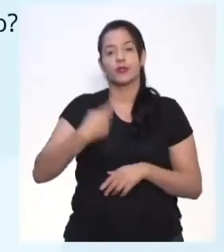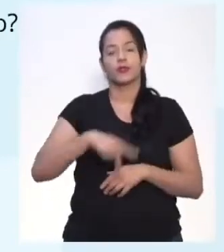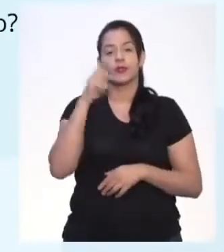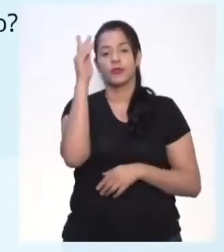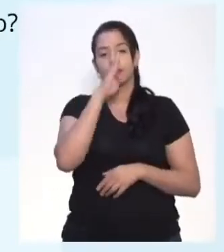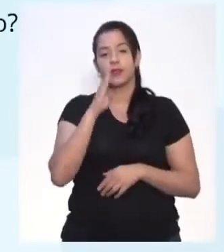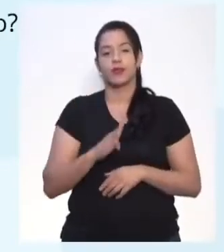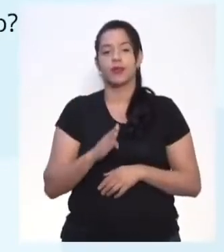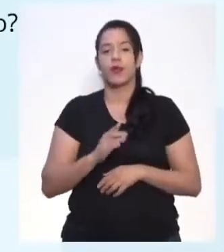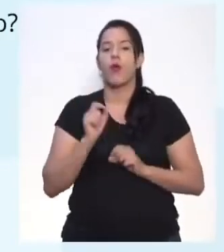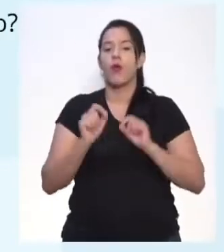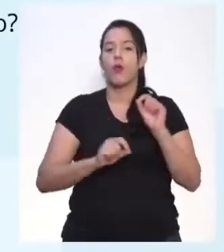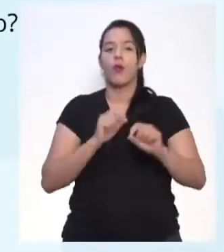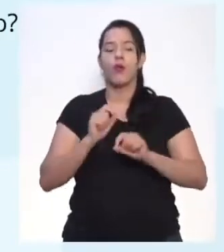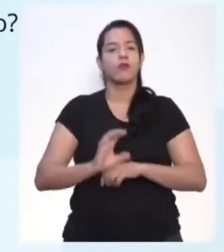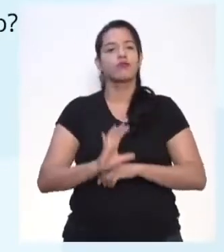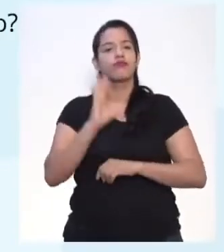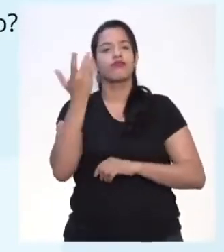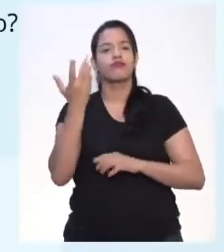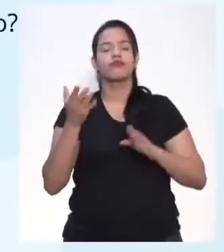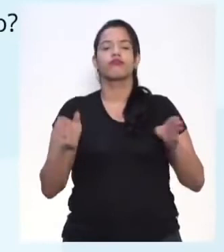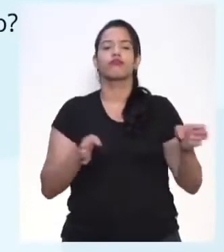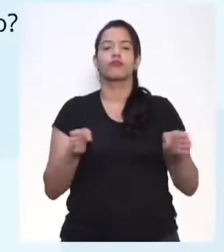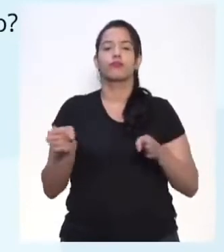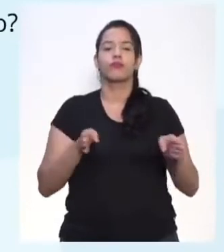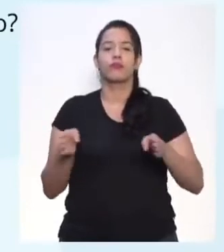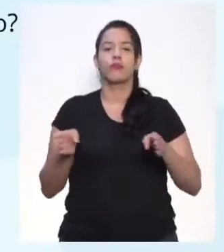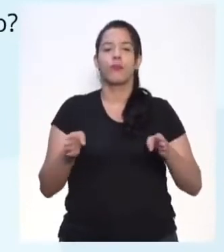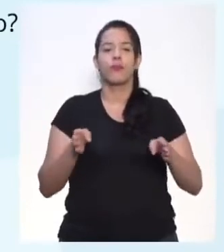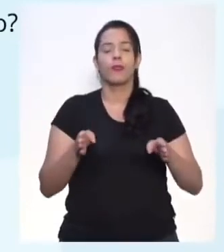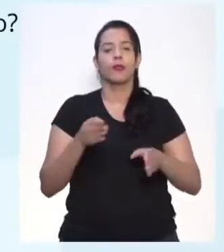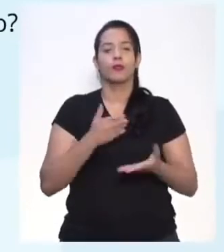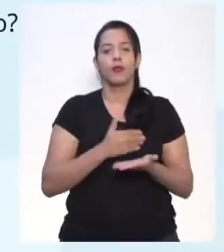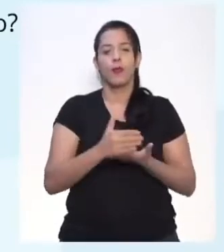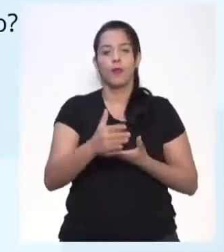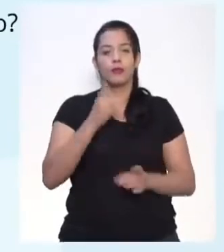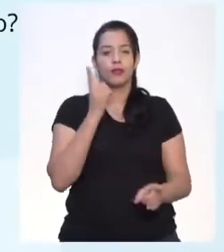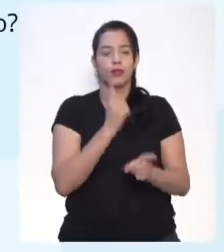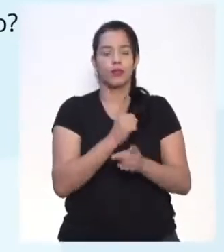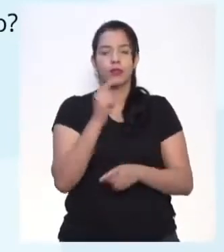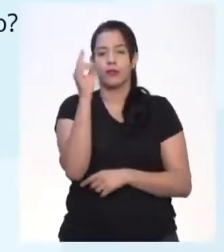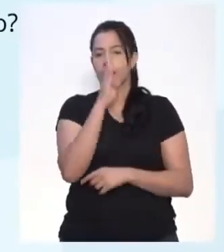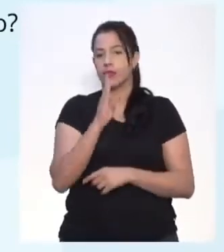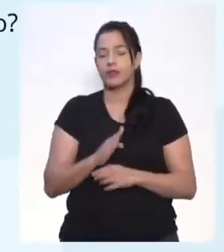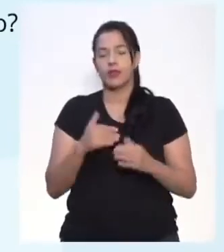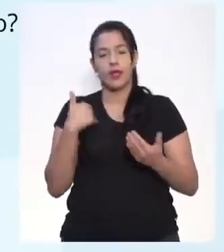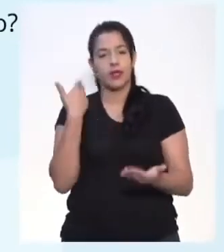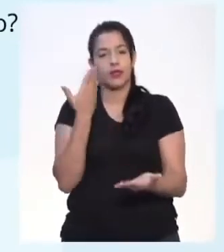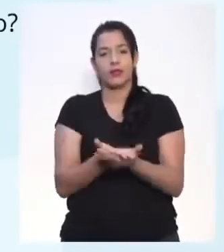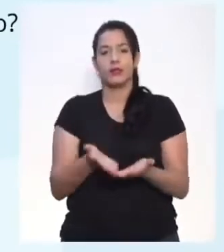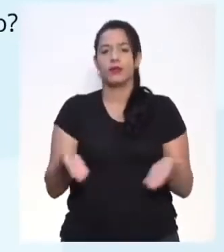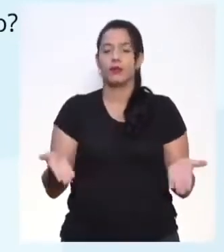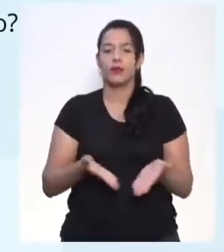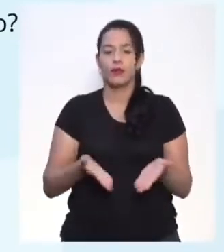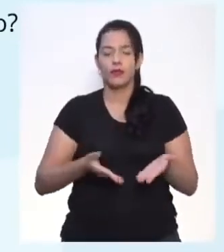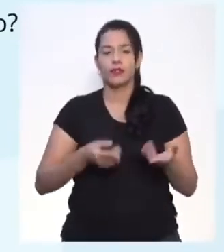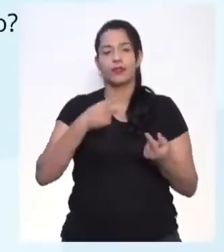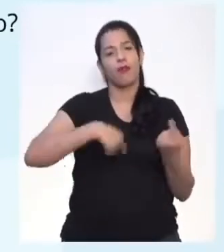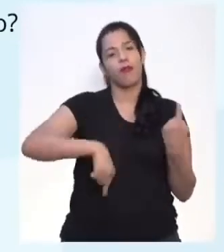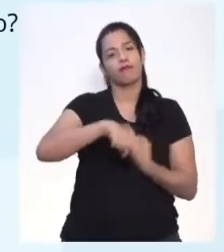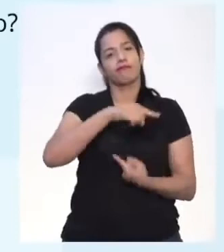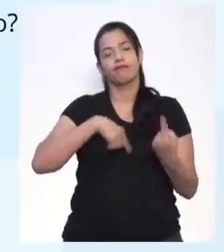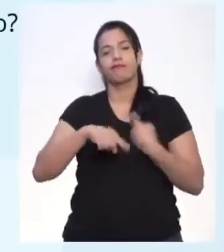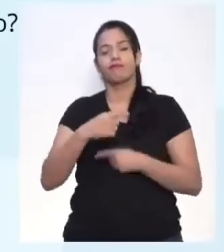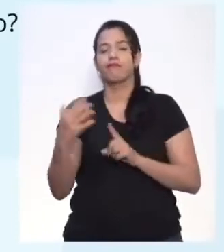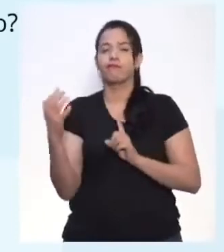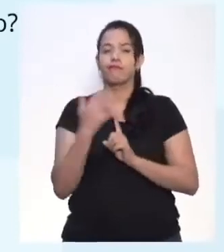Então, o que ocorreu durante todo esse tempo, desde a nossa colonização até hoje, que influenciou nessa diversidade